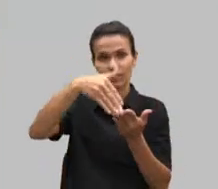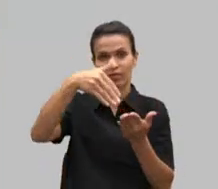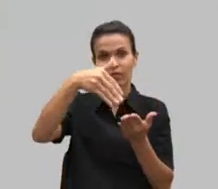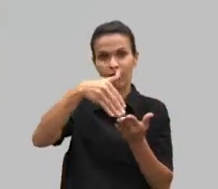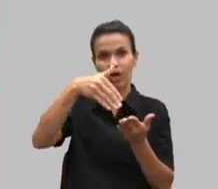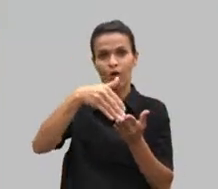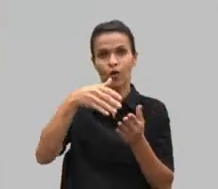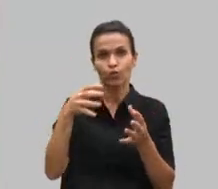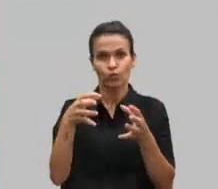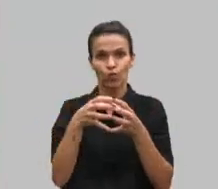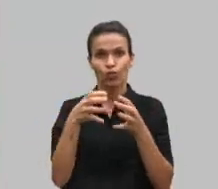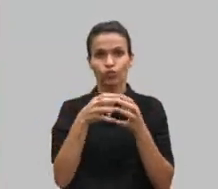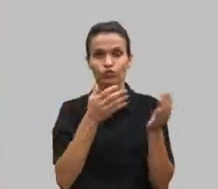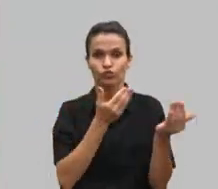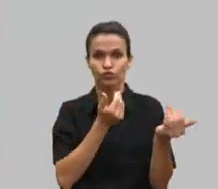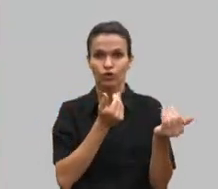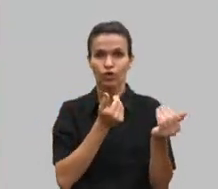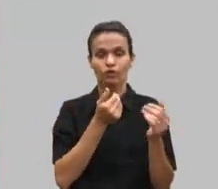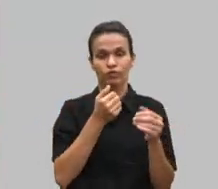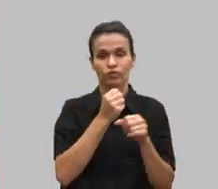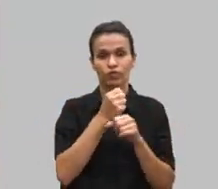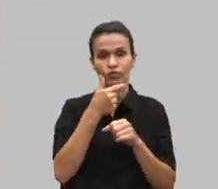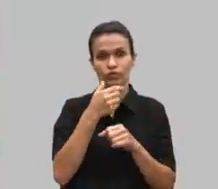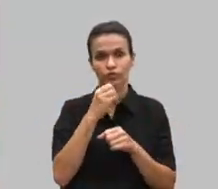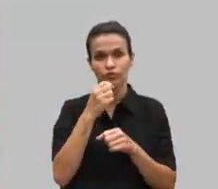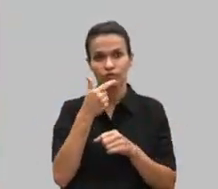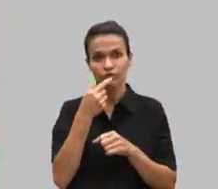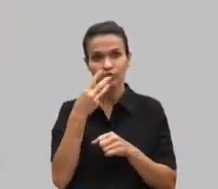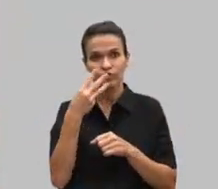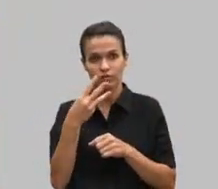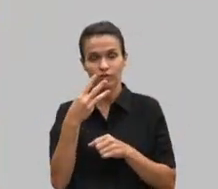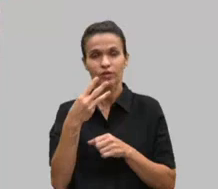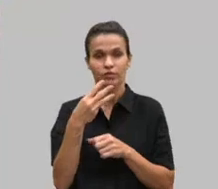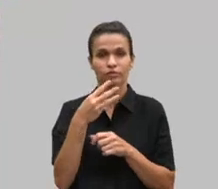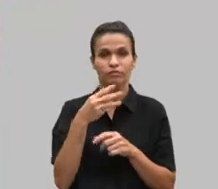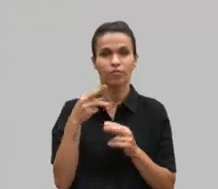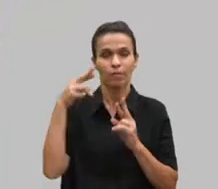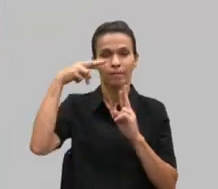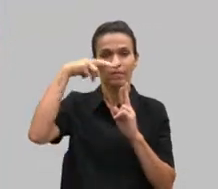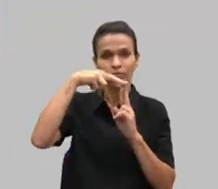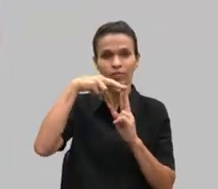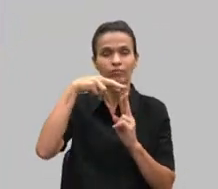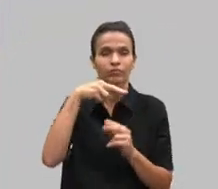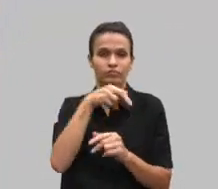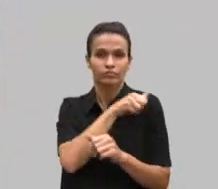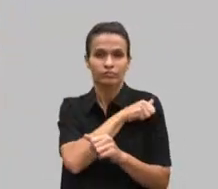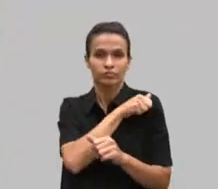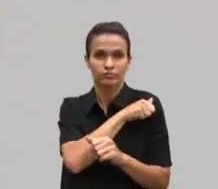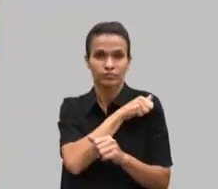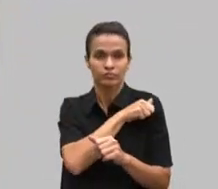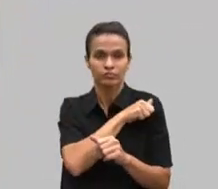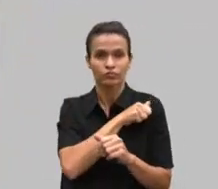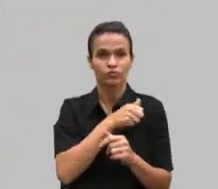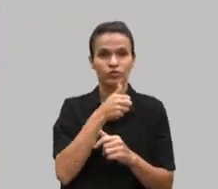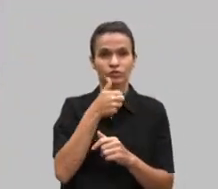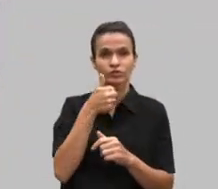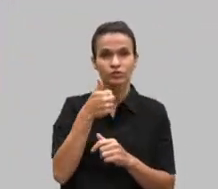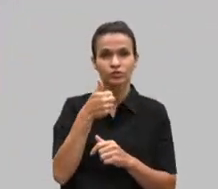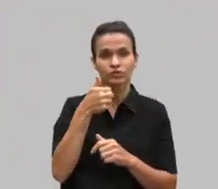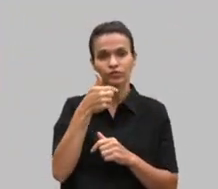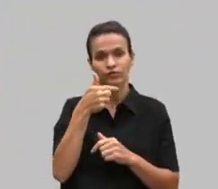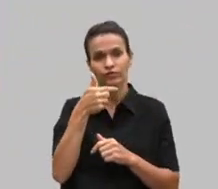2023 com representantes estudantes 132 municípios que debateram